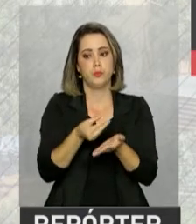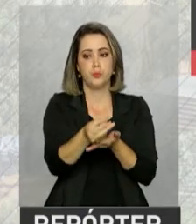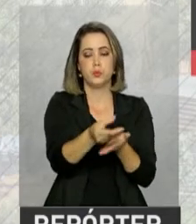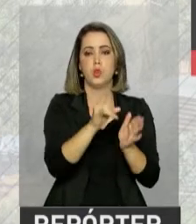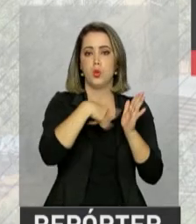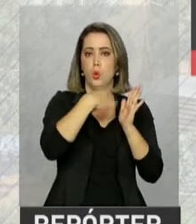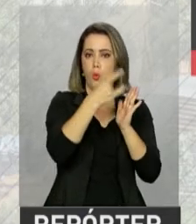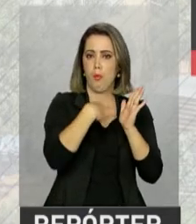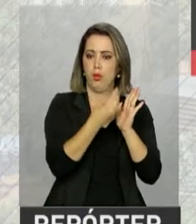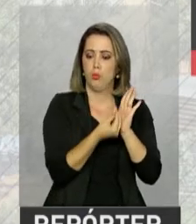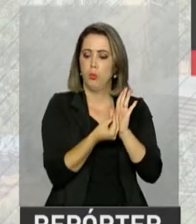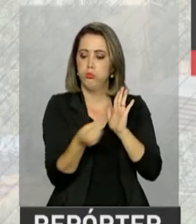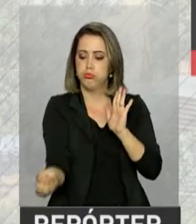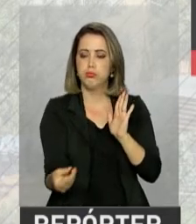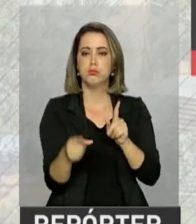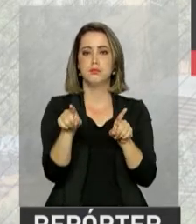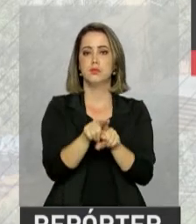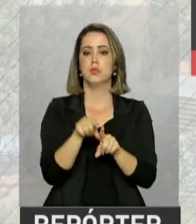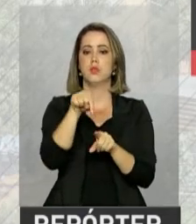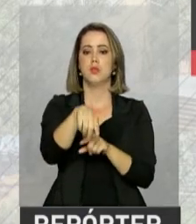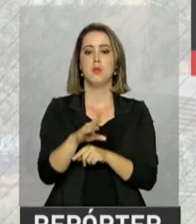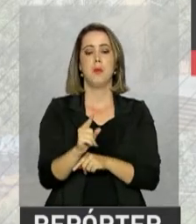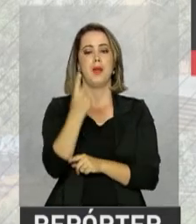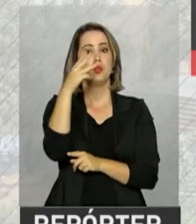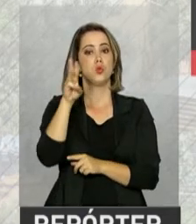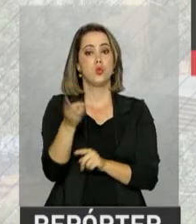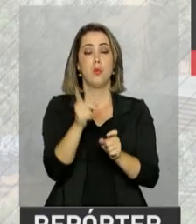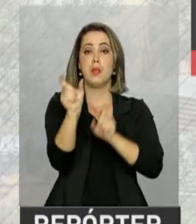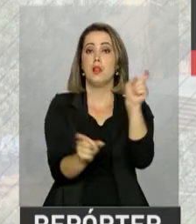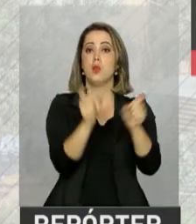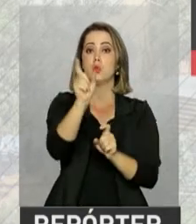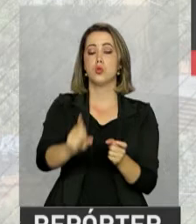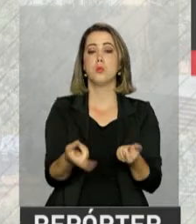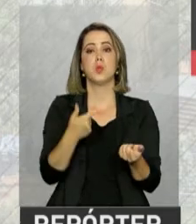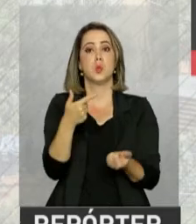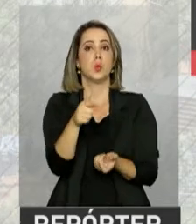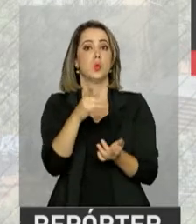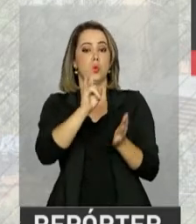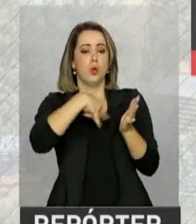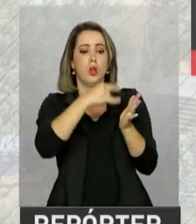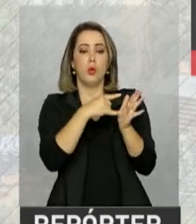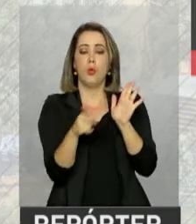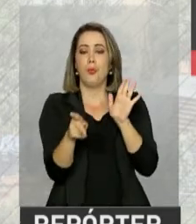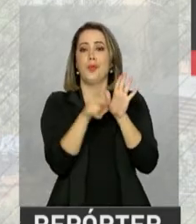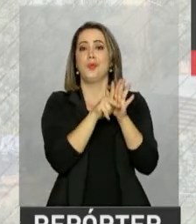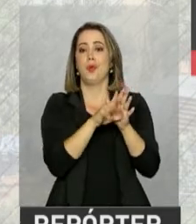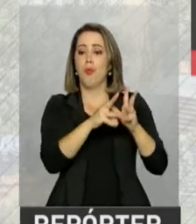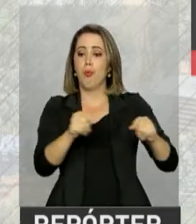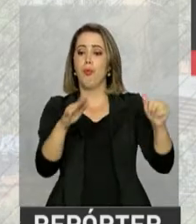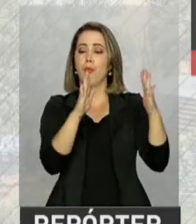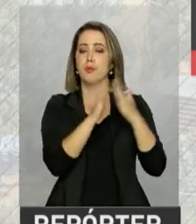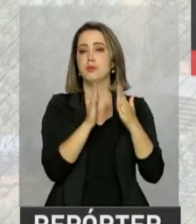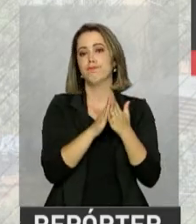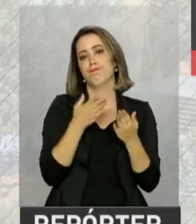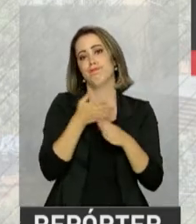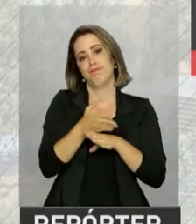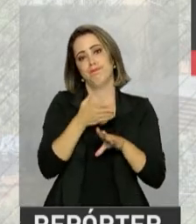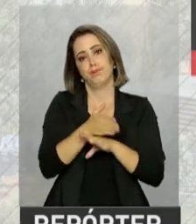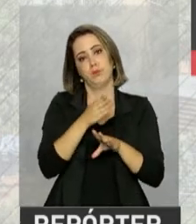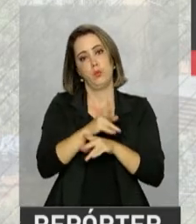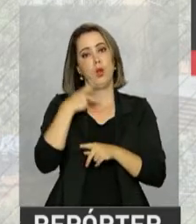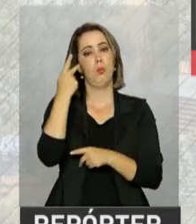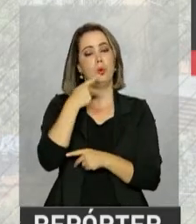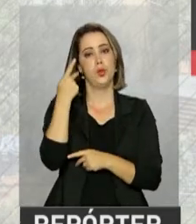assentamentos dessas 85 por cento não têm o título da terra e por isso não acessam políticas públicas